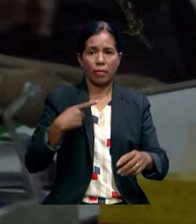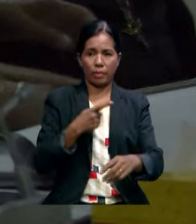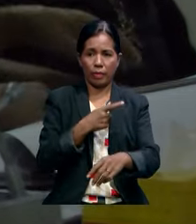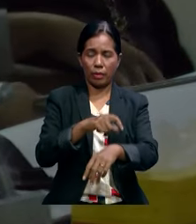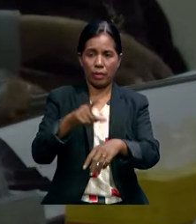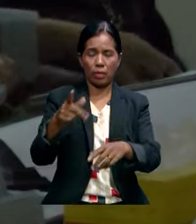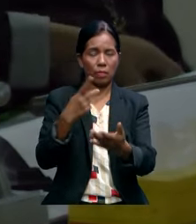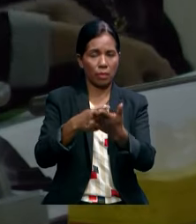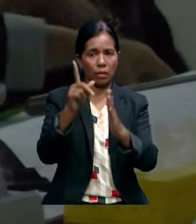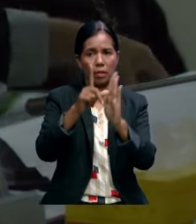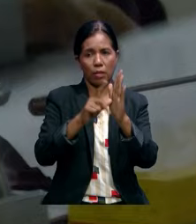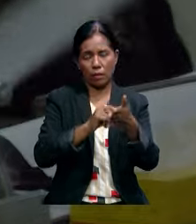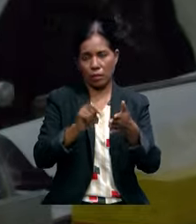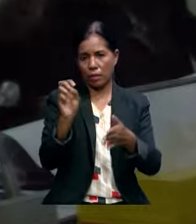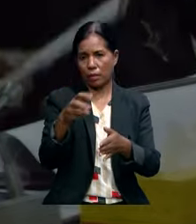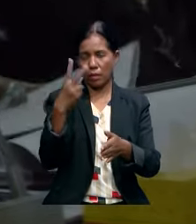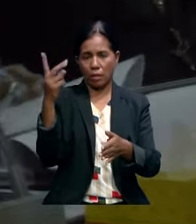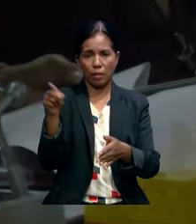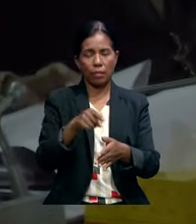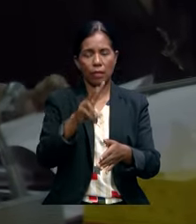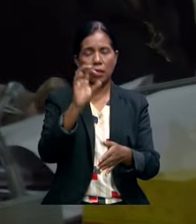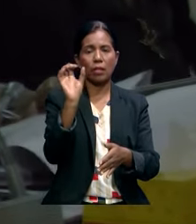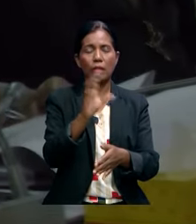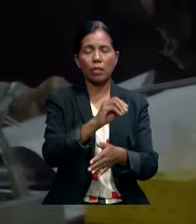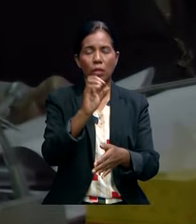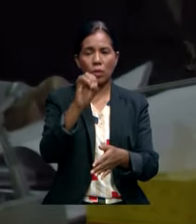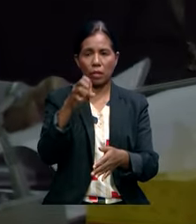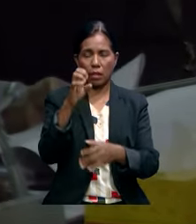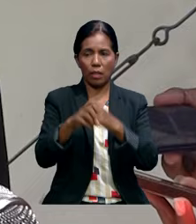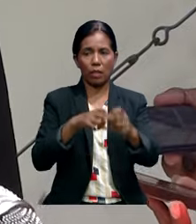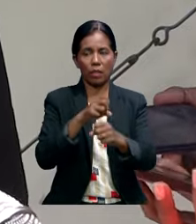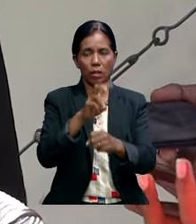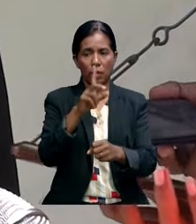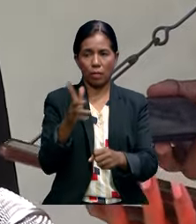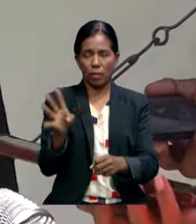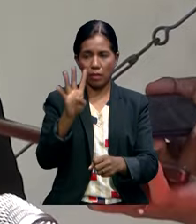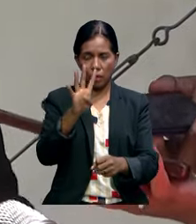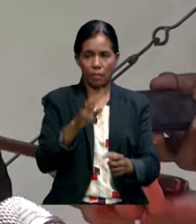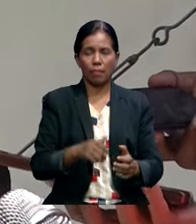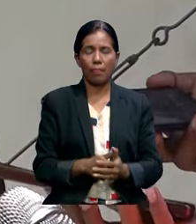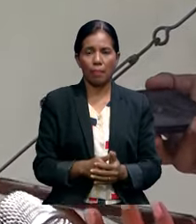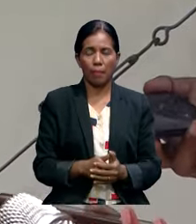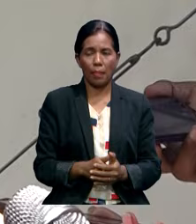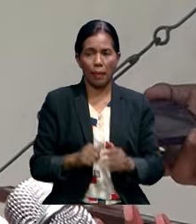a proposta lei número 1 recém-rua. Para a sexta, Orçamento Geral do Estado, Tinang Rio Roron, recém-lima. Continua na FATIN